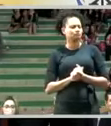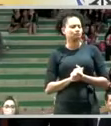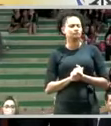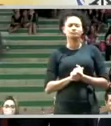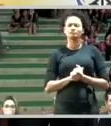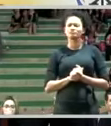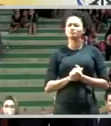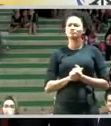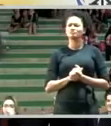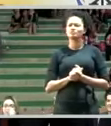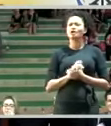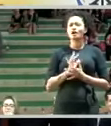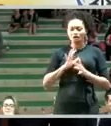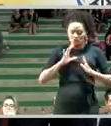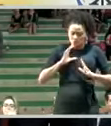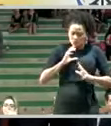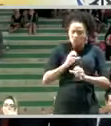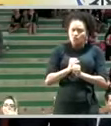Ela só mata.